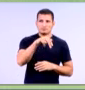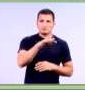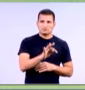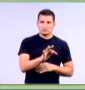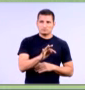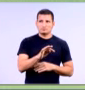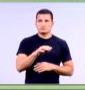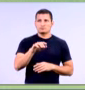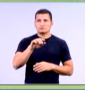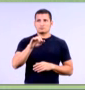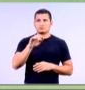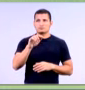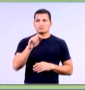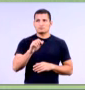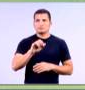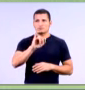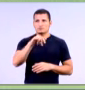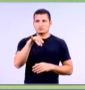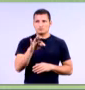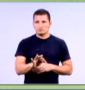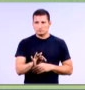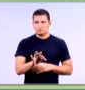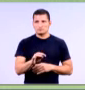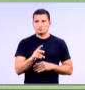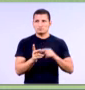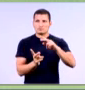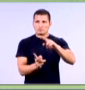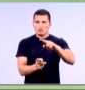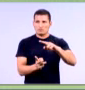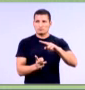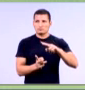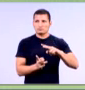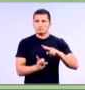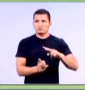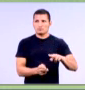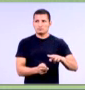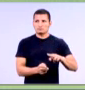é igual. Inteiro também é igual.